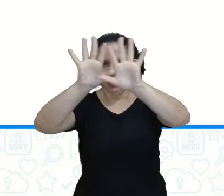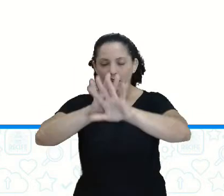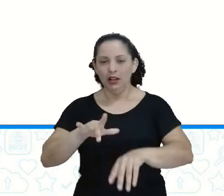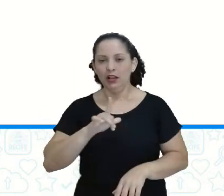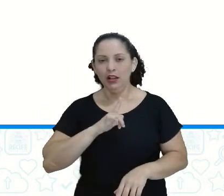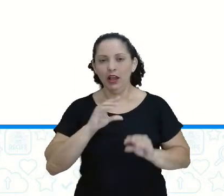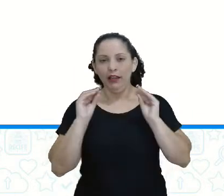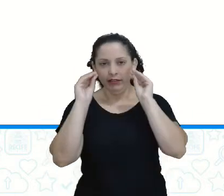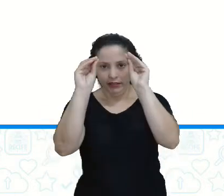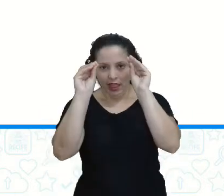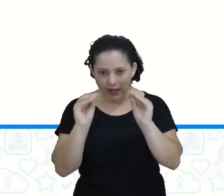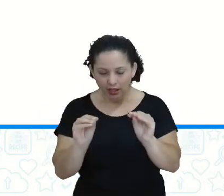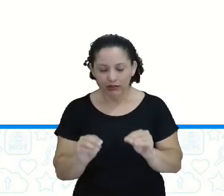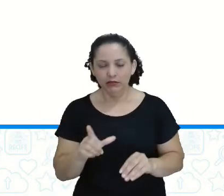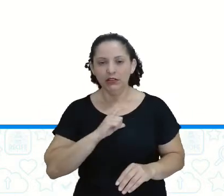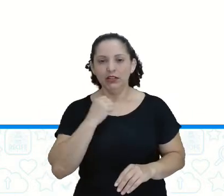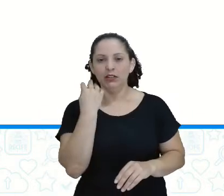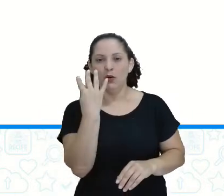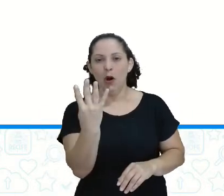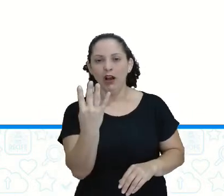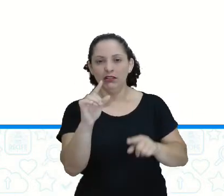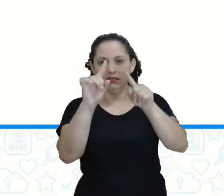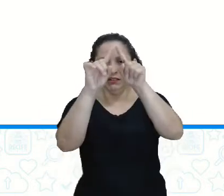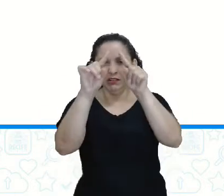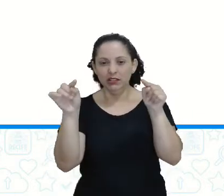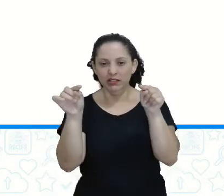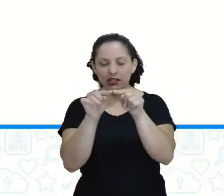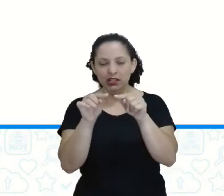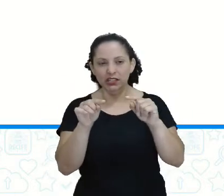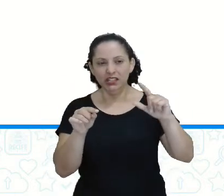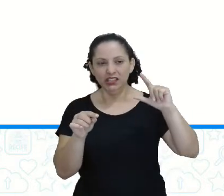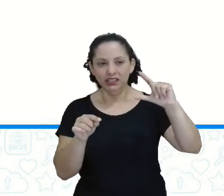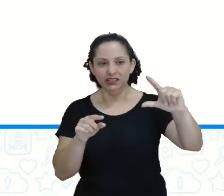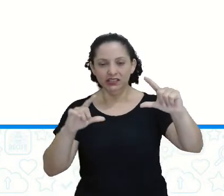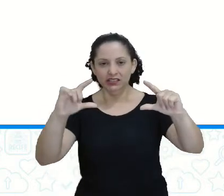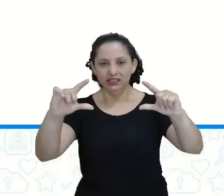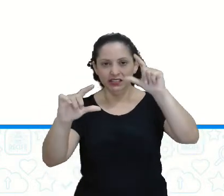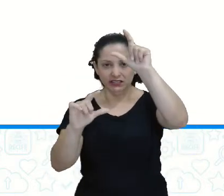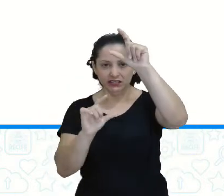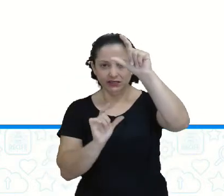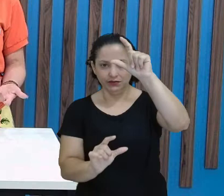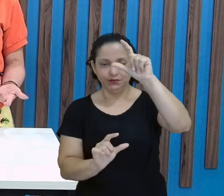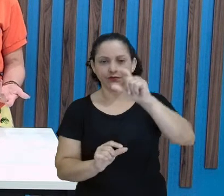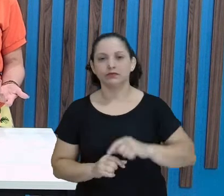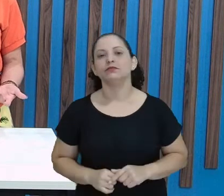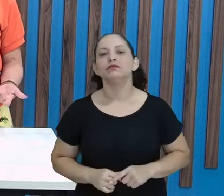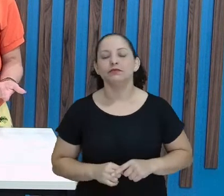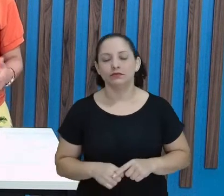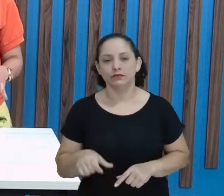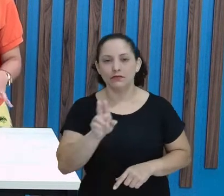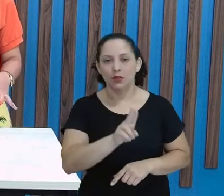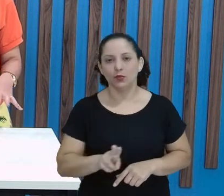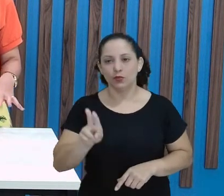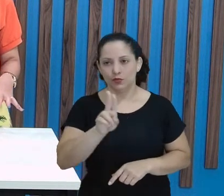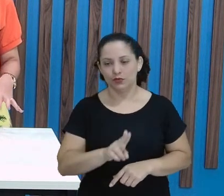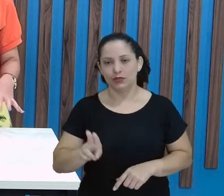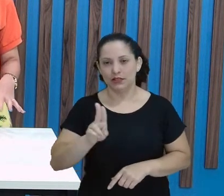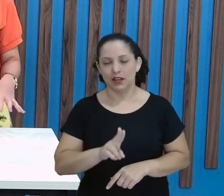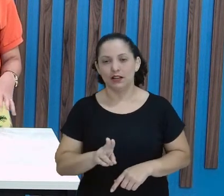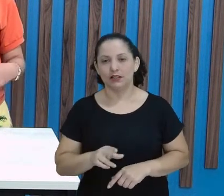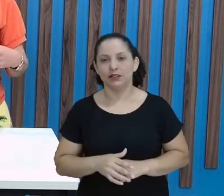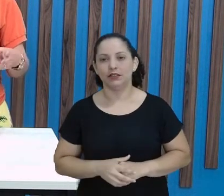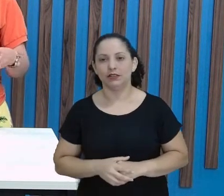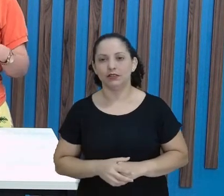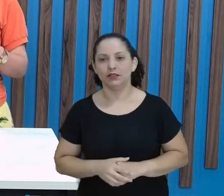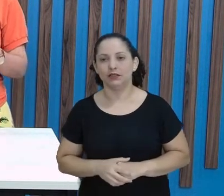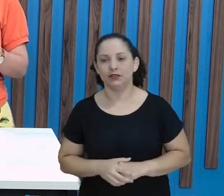4 triângulos, que é a unidade que a gente está usando para medir, a unidade de medida. Entenderam? A